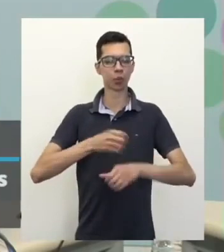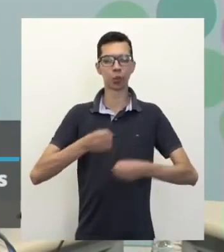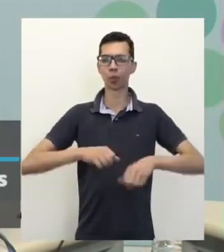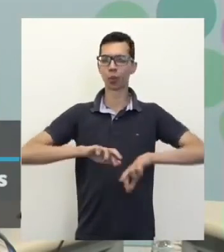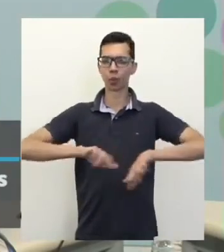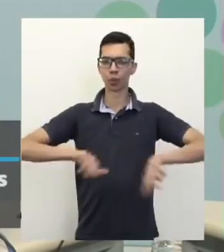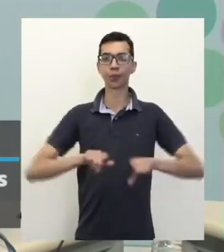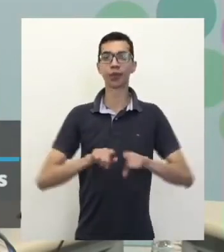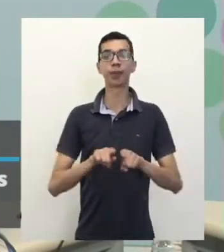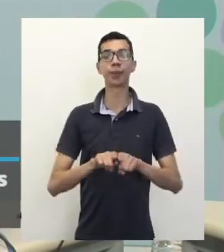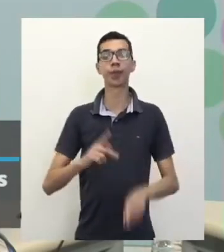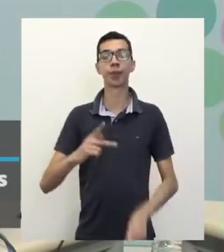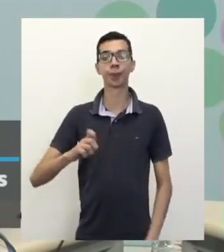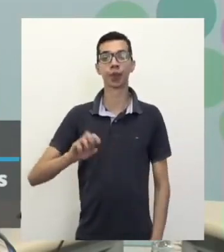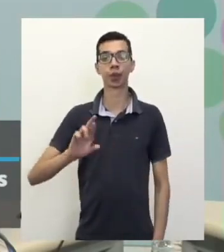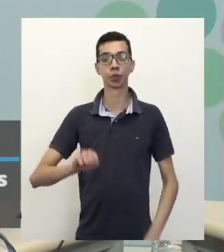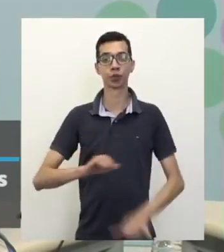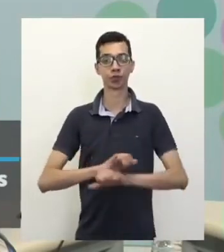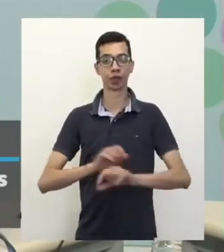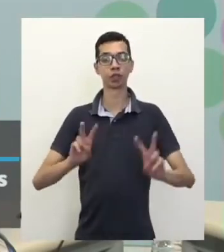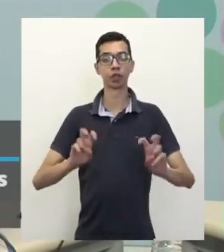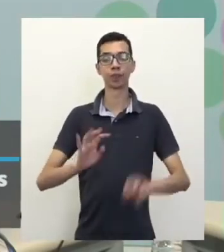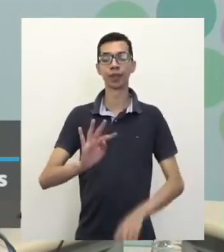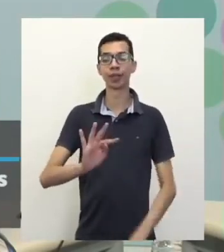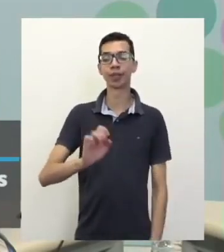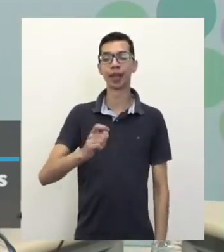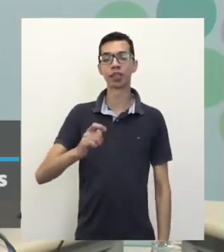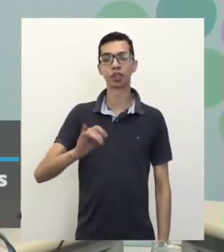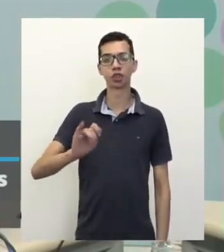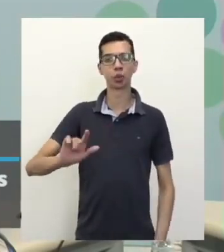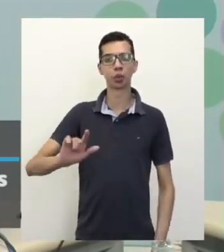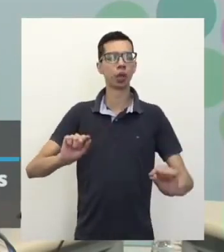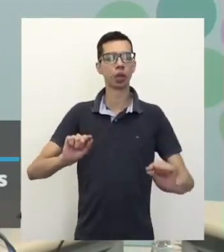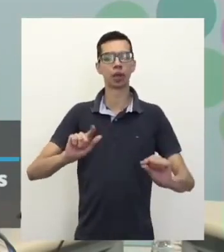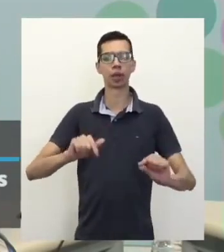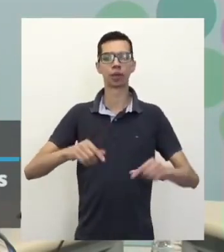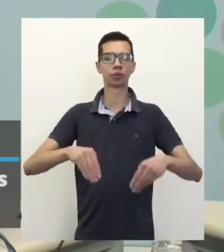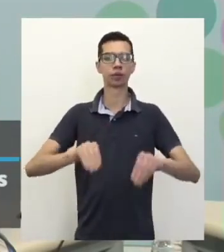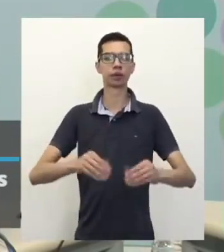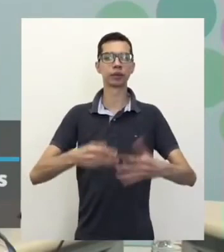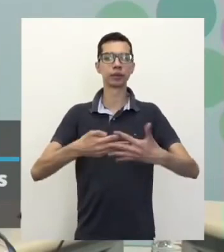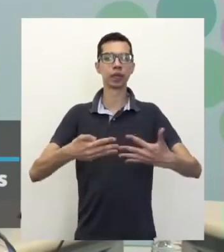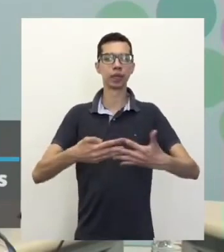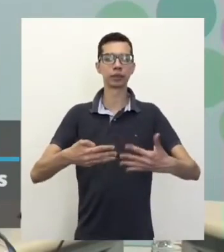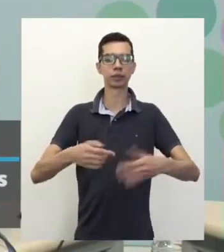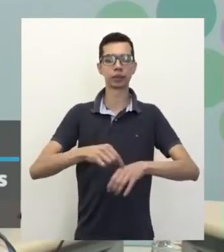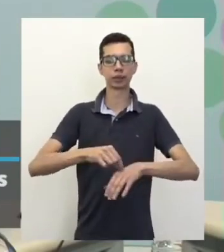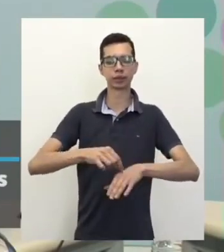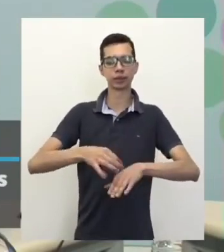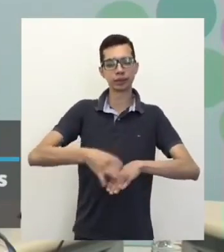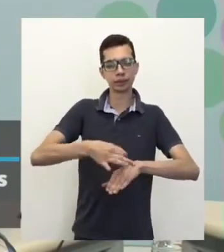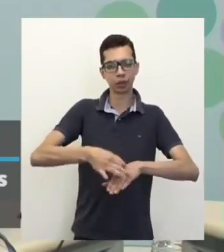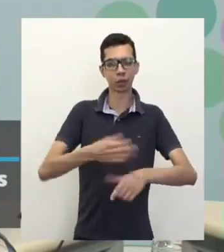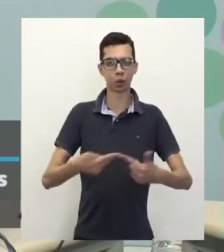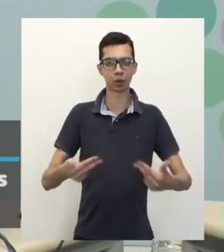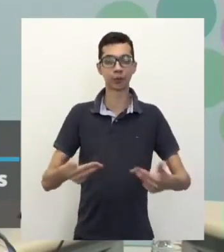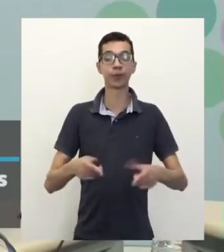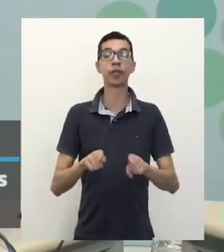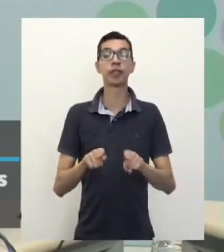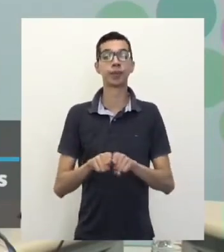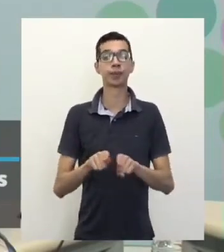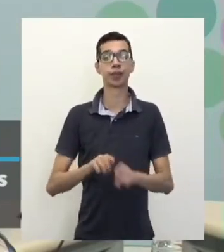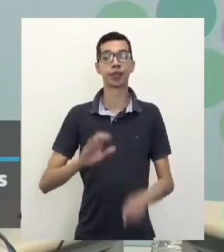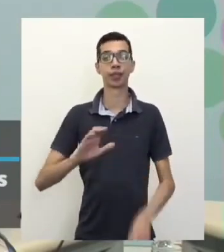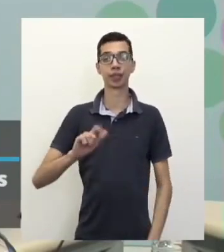para a primeira questão. E para a segunda questão, a Clara colocou que na região dela tem a produção de papel, ela é